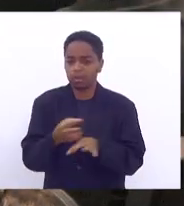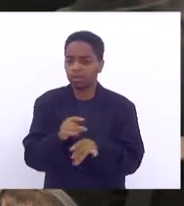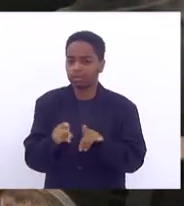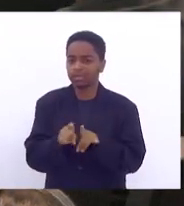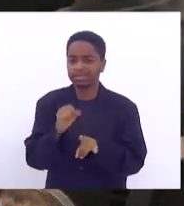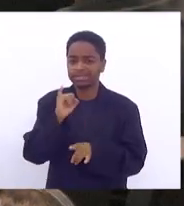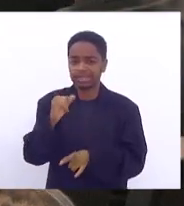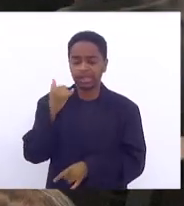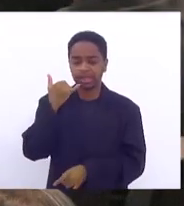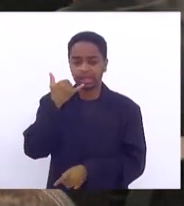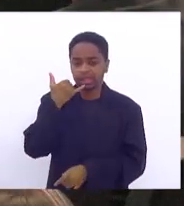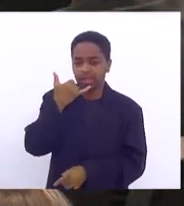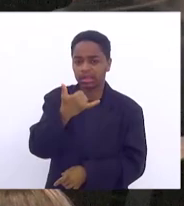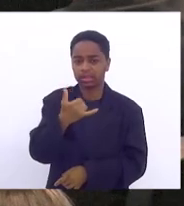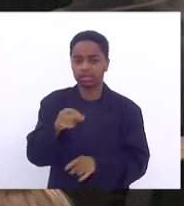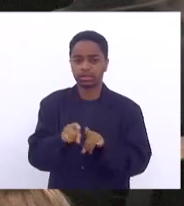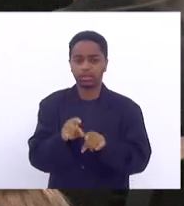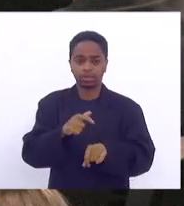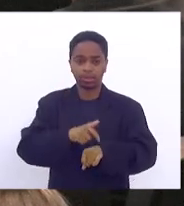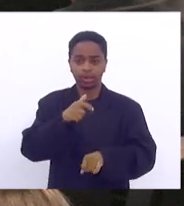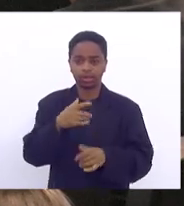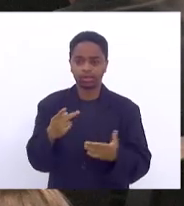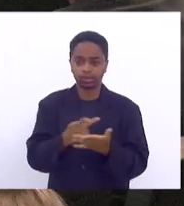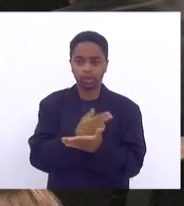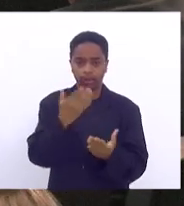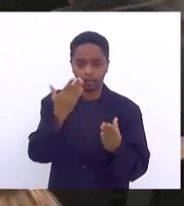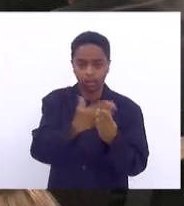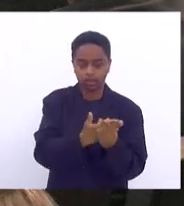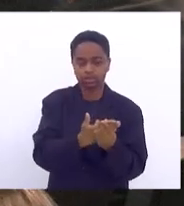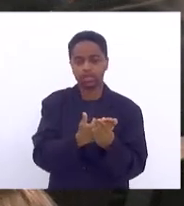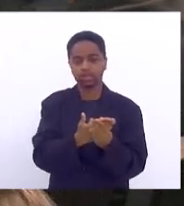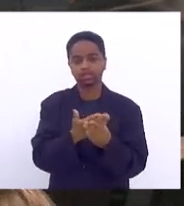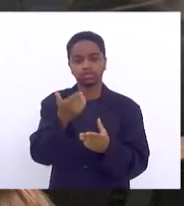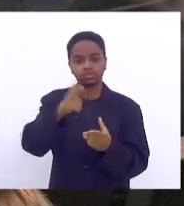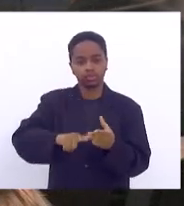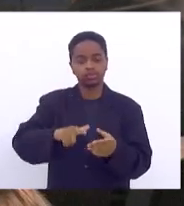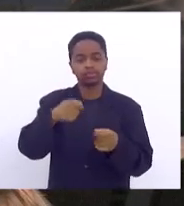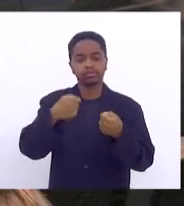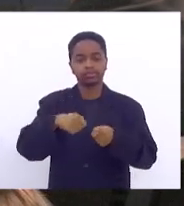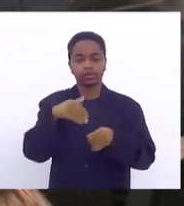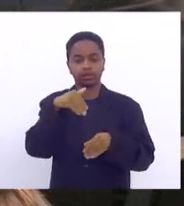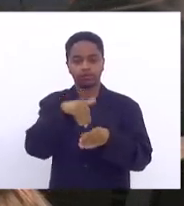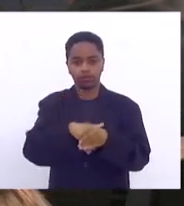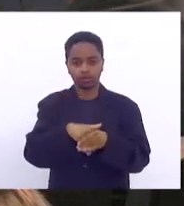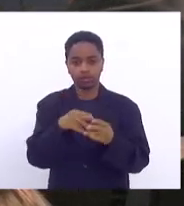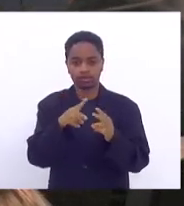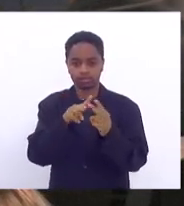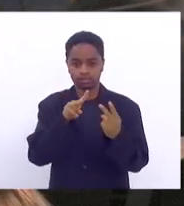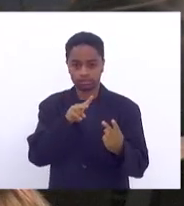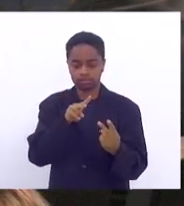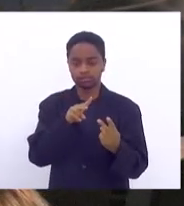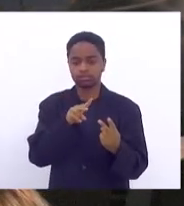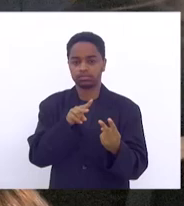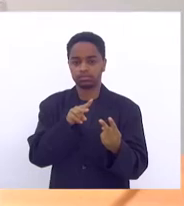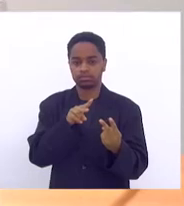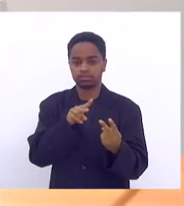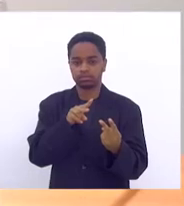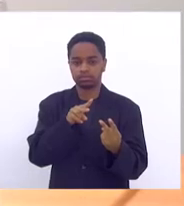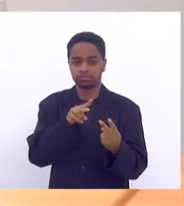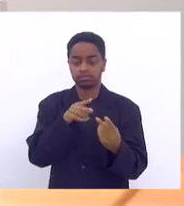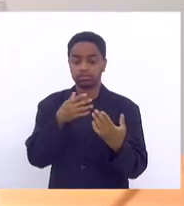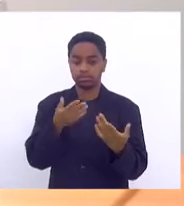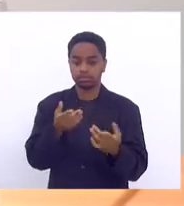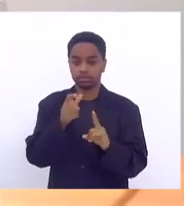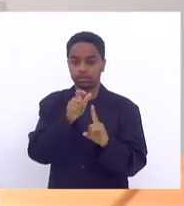esse processo entrou eh novamente paraa votação eh virtual o Dr